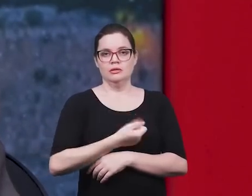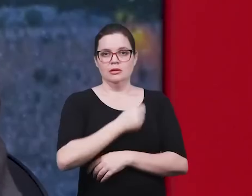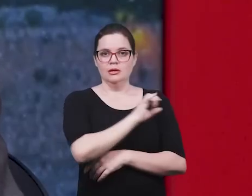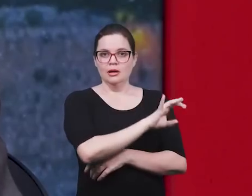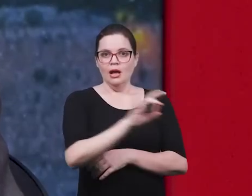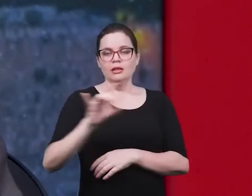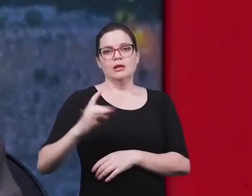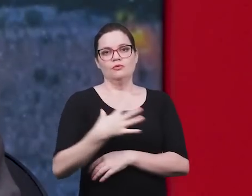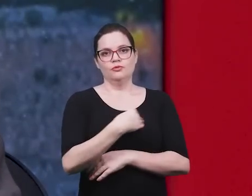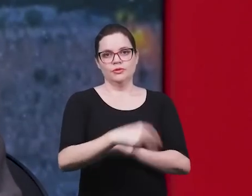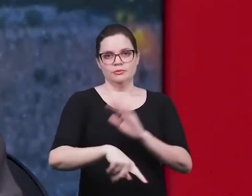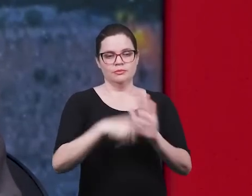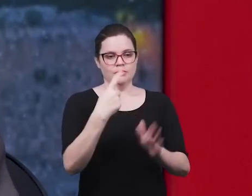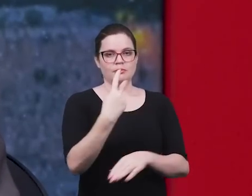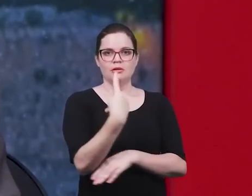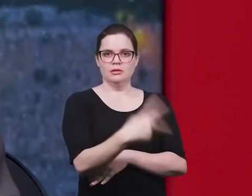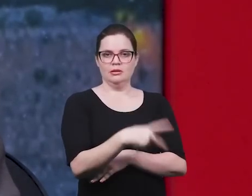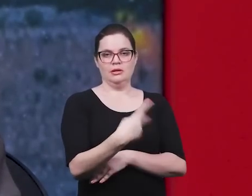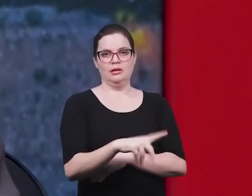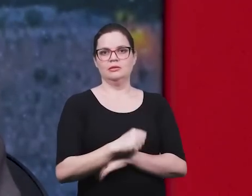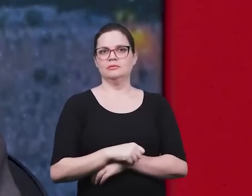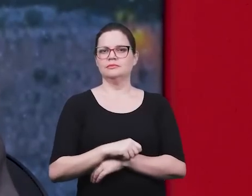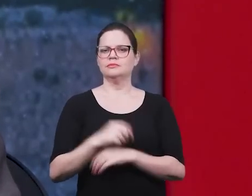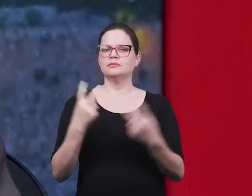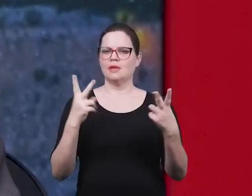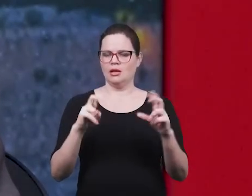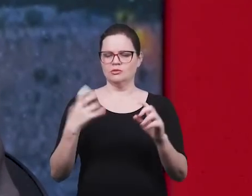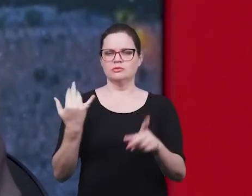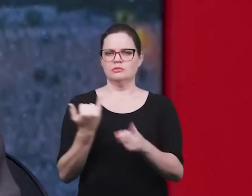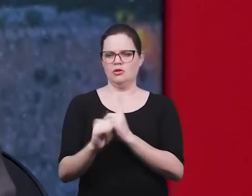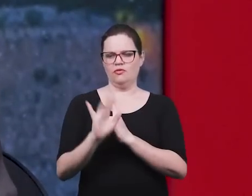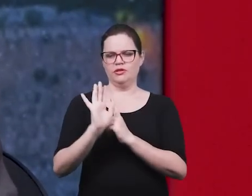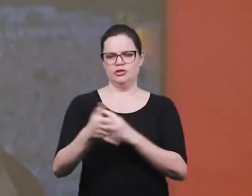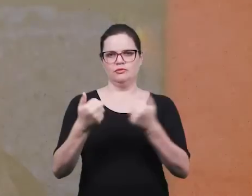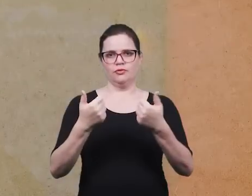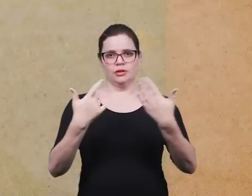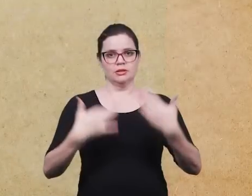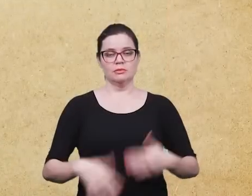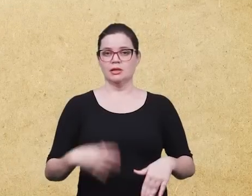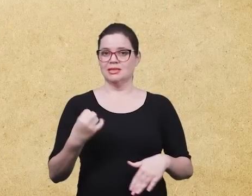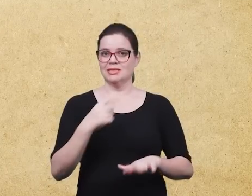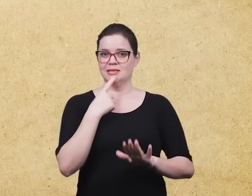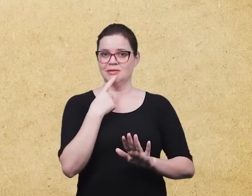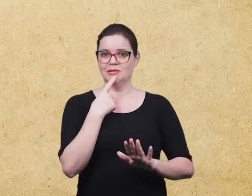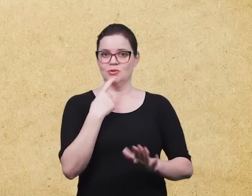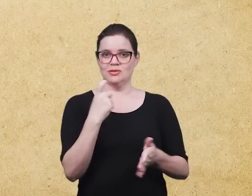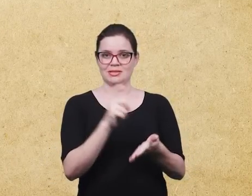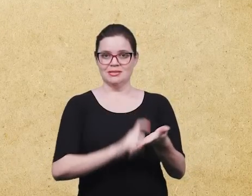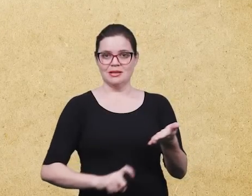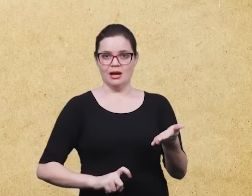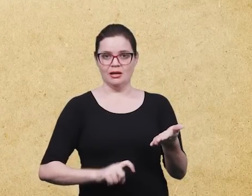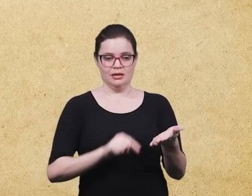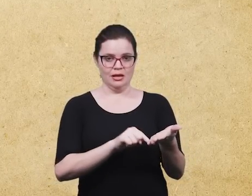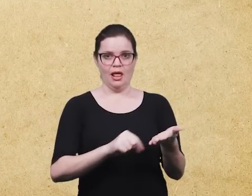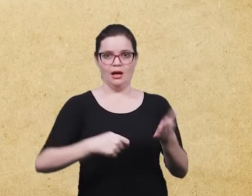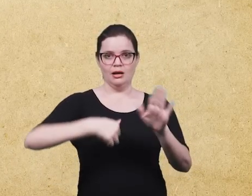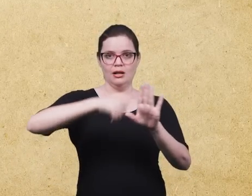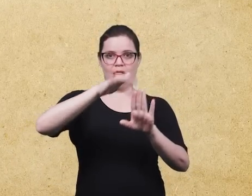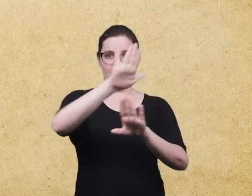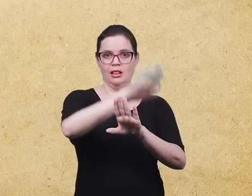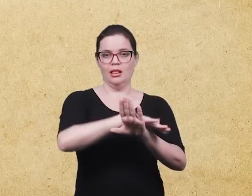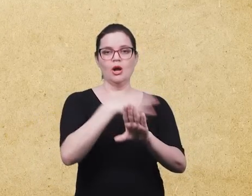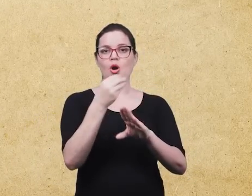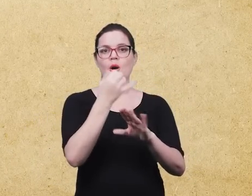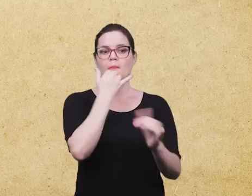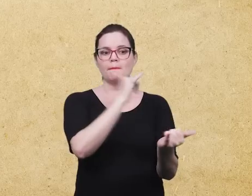aplicação profética para nós, como foi mencionado já até por você mesmo, Edilson, sem derramamento de sangue não há remissão dos pecados.